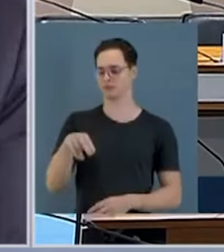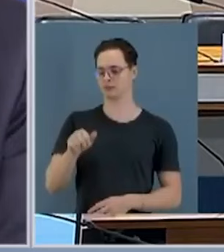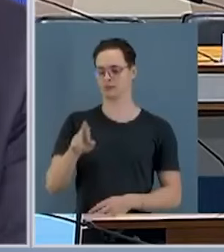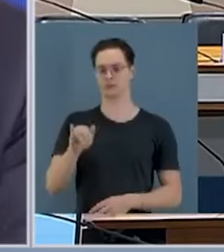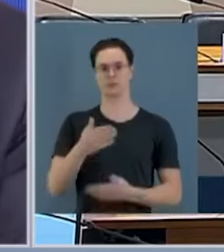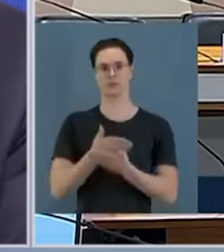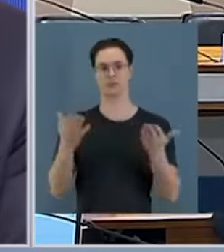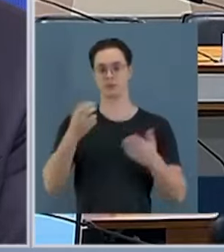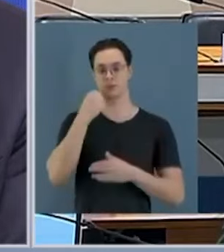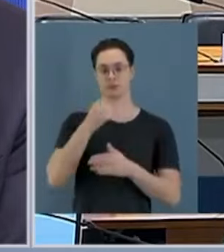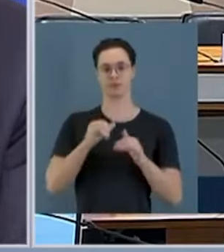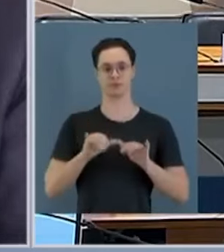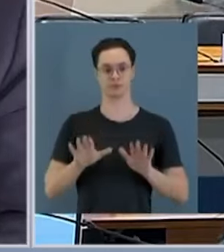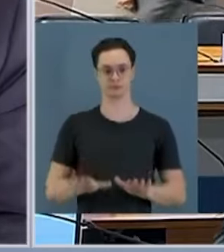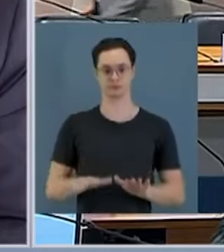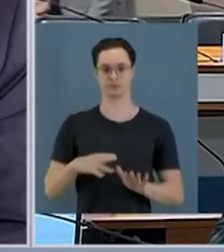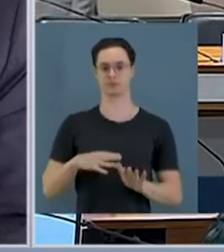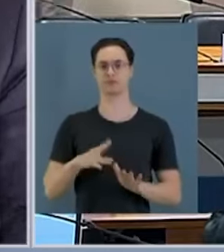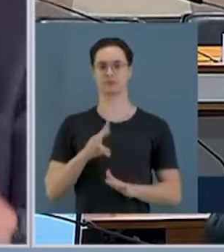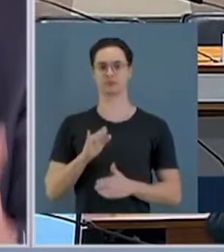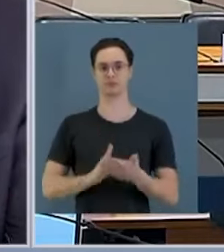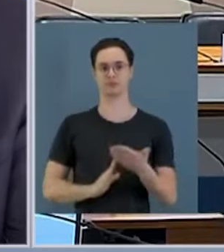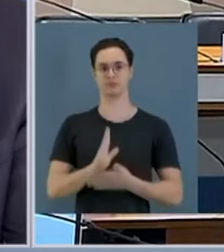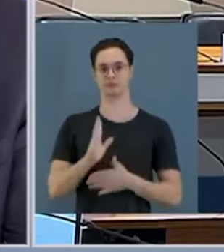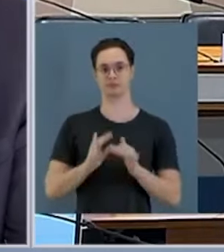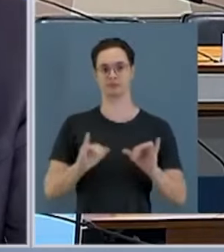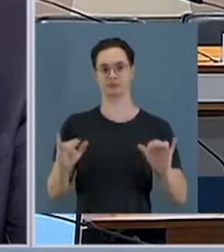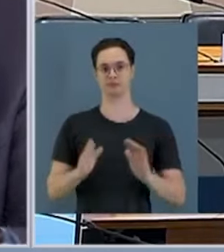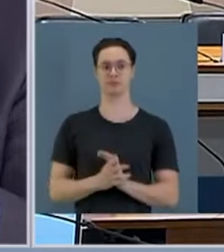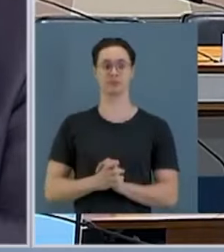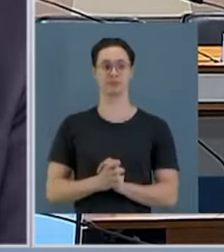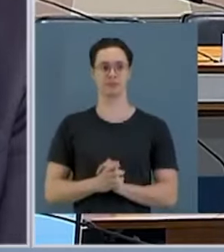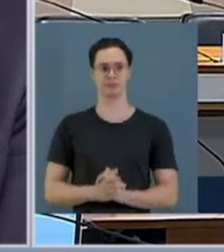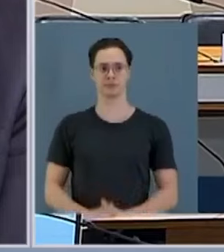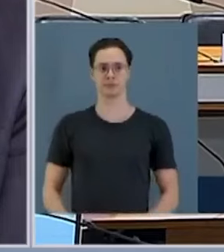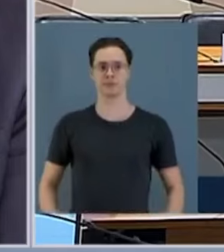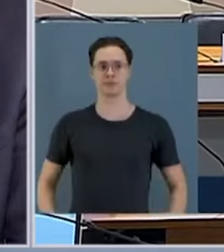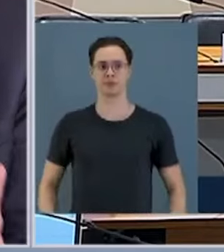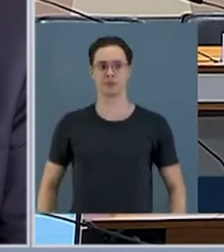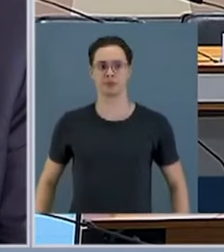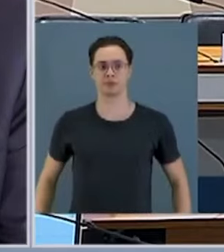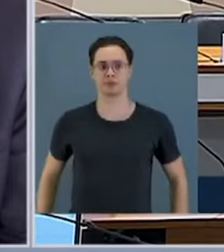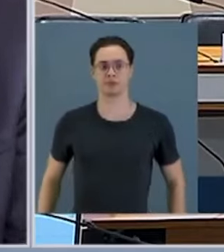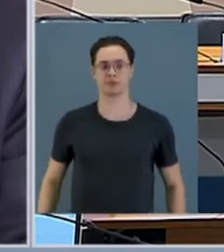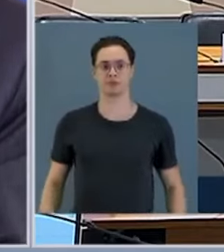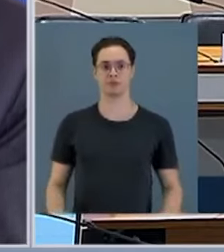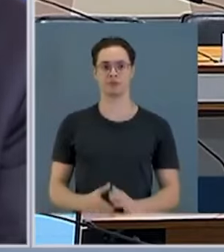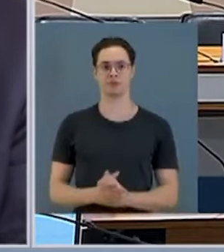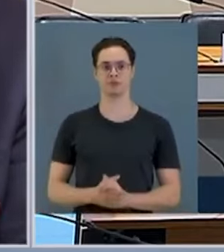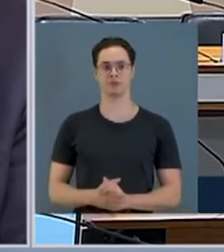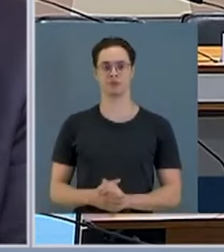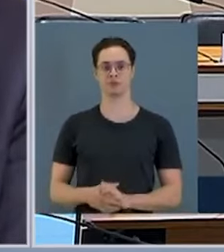mas dizem as más línguas que ele manda mais do que Rodrigo Pacheco aliás Preside a